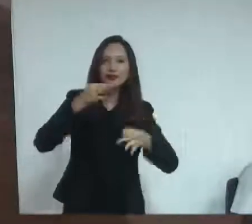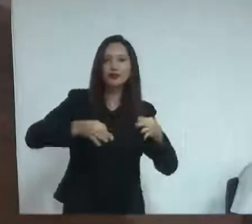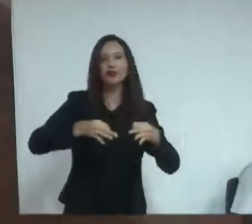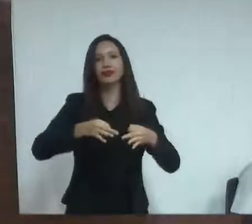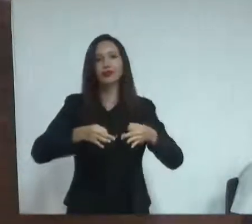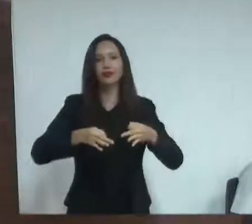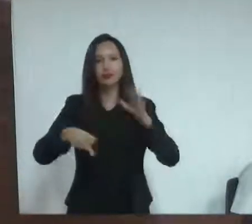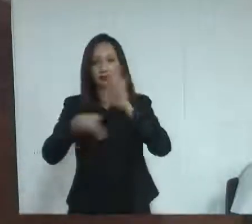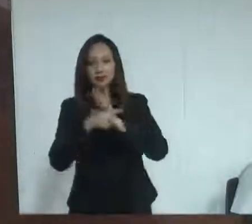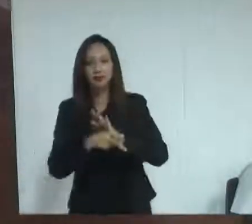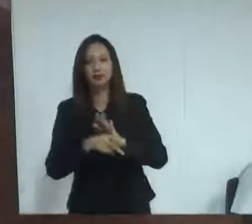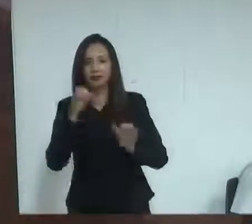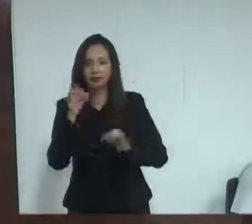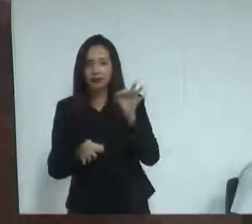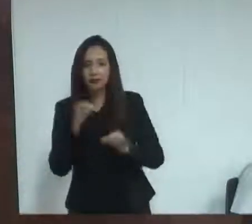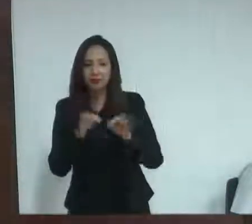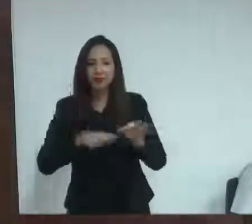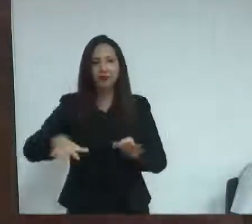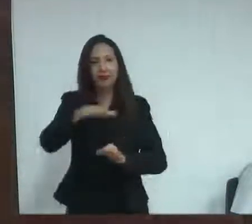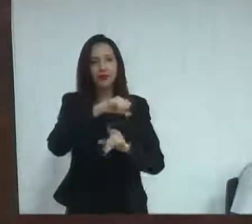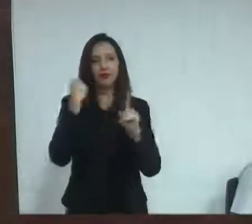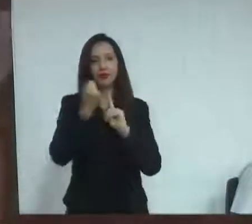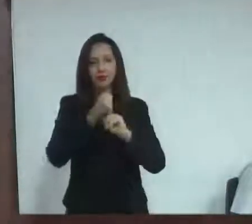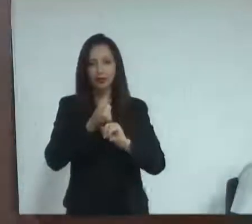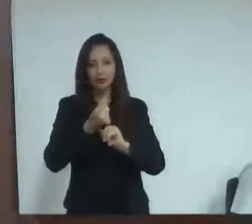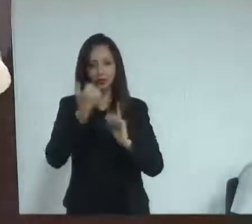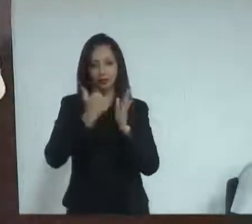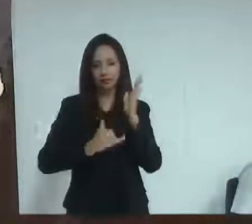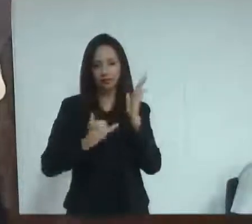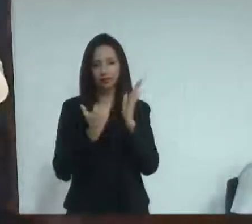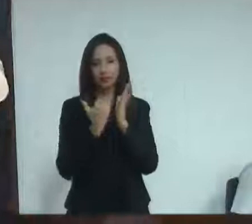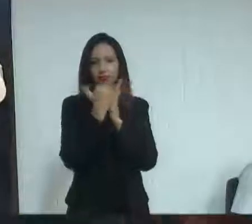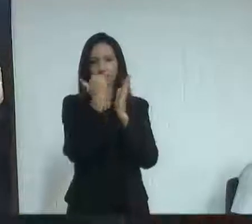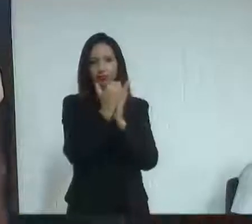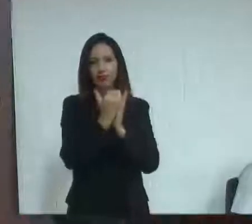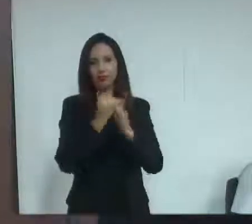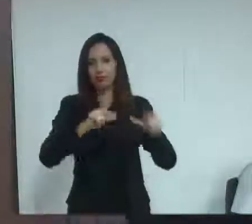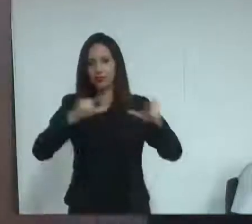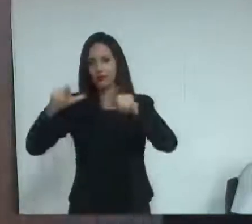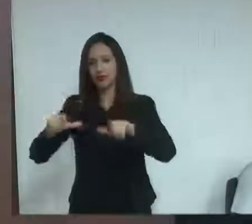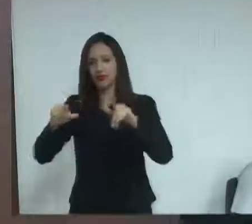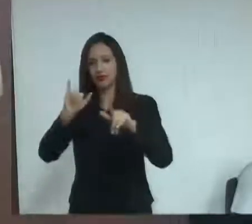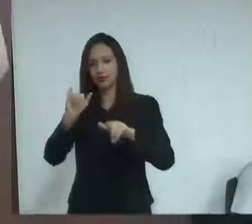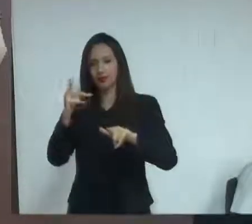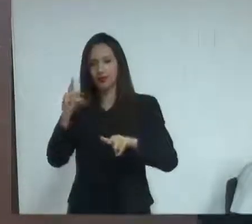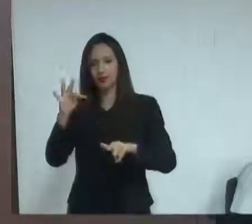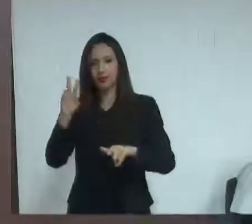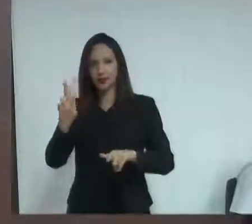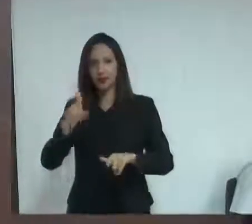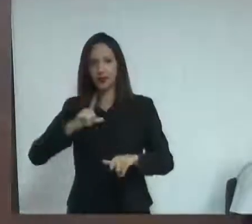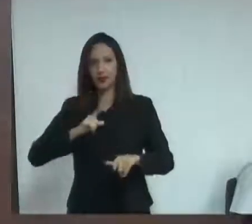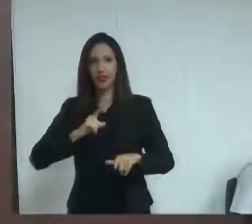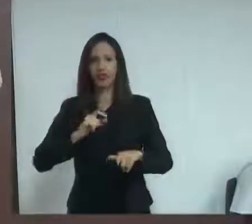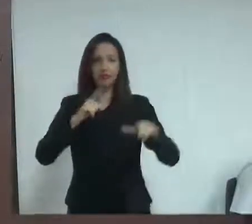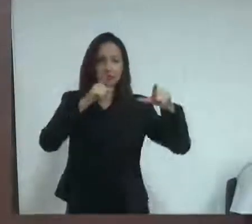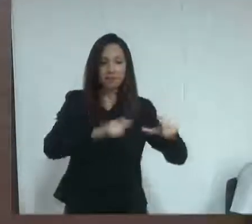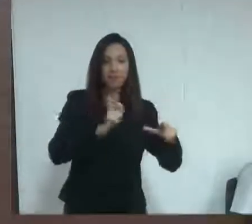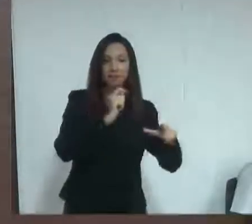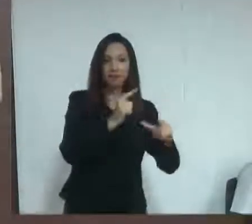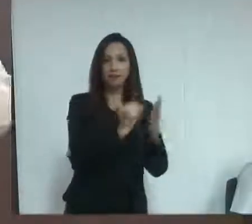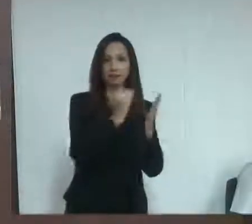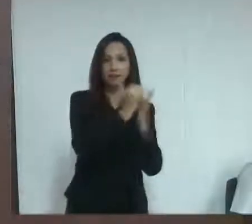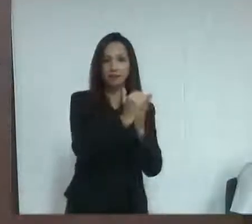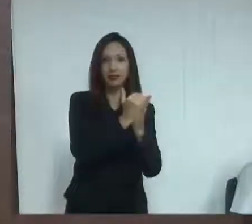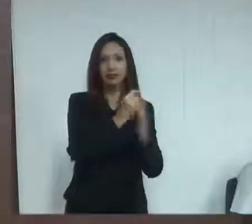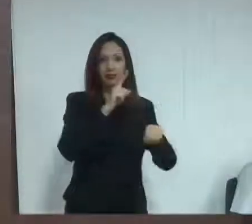social. Justiça social e tributária se resolve na planta de valores do IPTU, né? Qual área paga mais, qual área paga menos. A